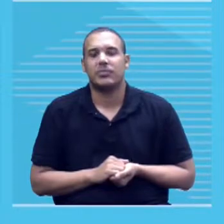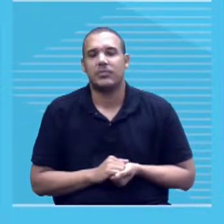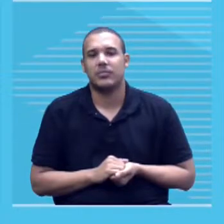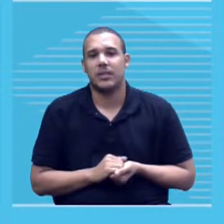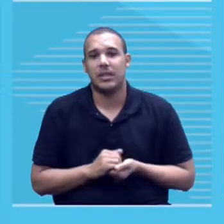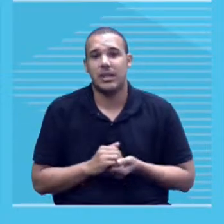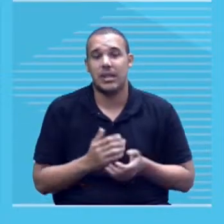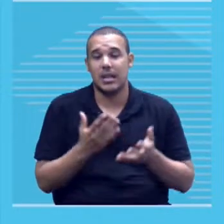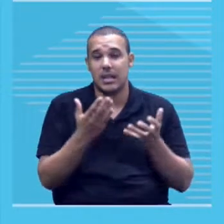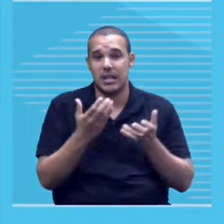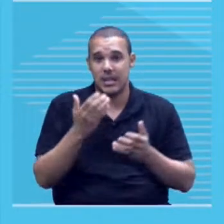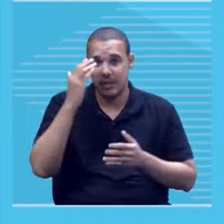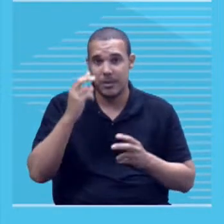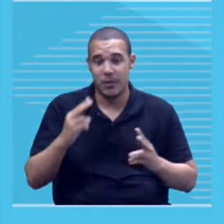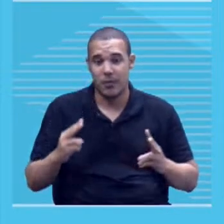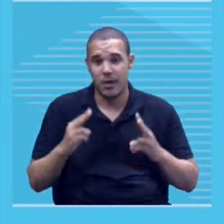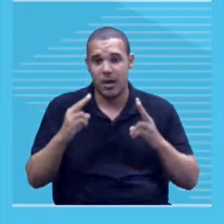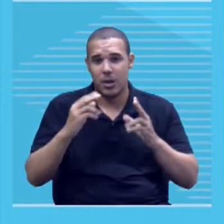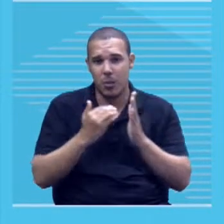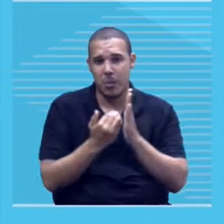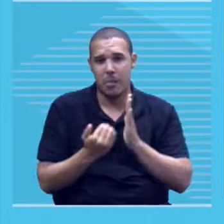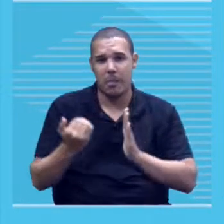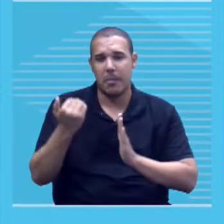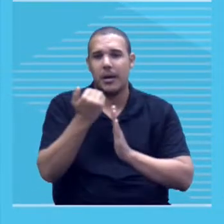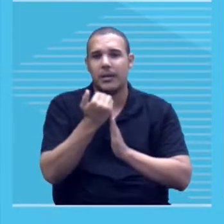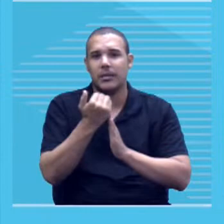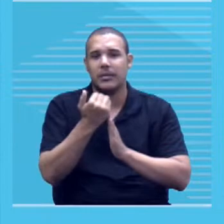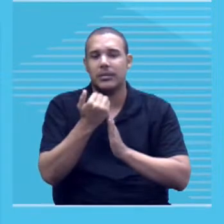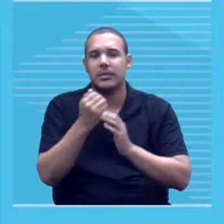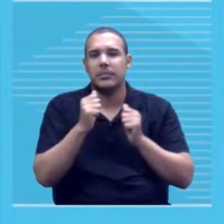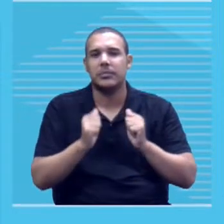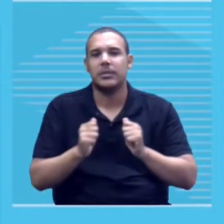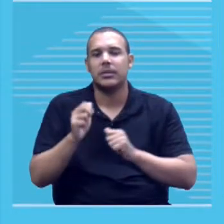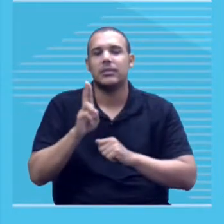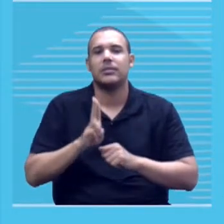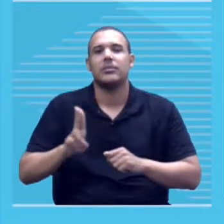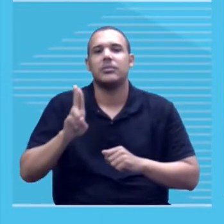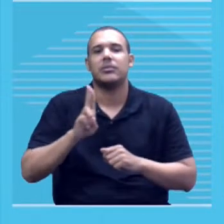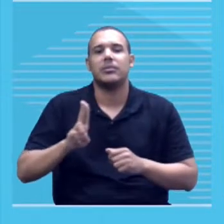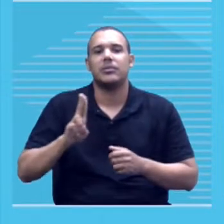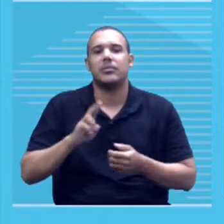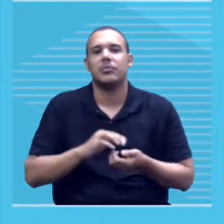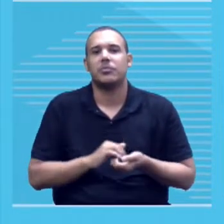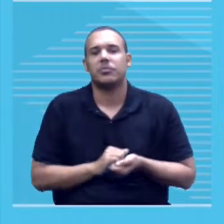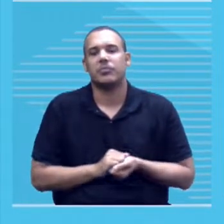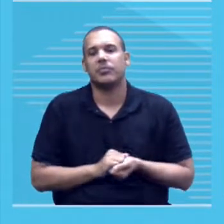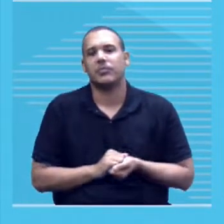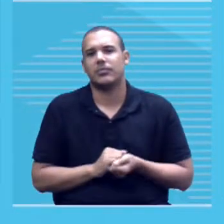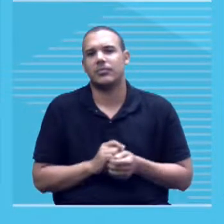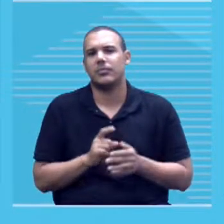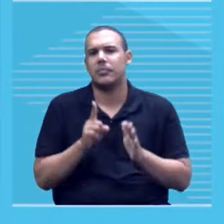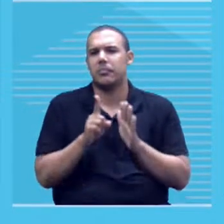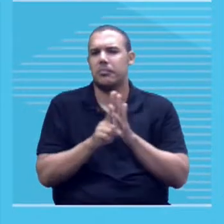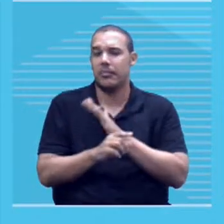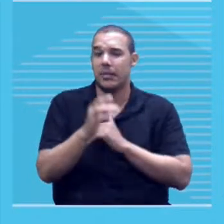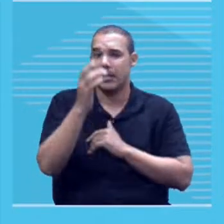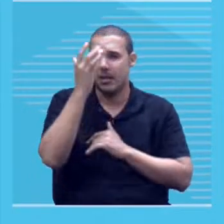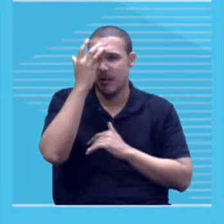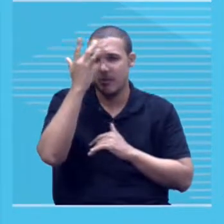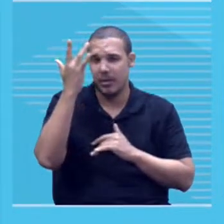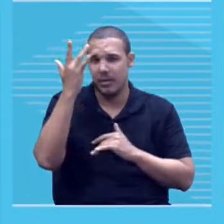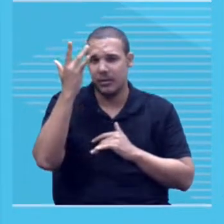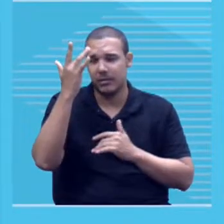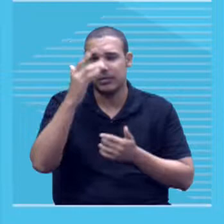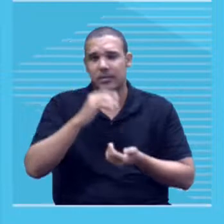qual o valor máximo de corrente que esse disjuntor consegue usar, né? Questão relativamente fácil,